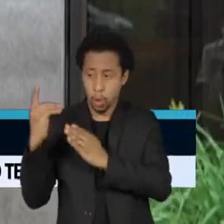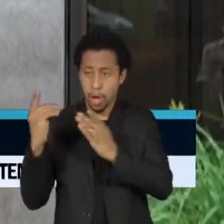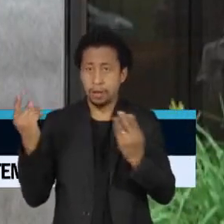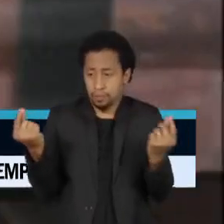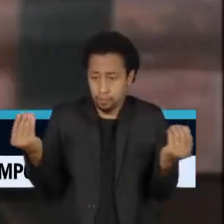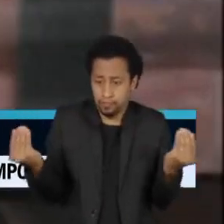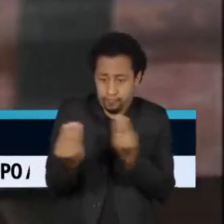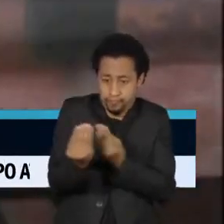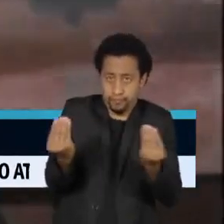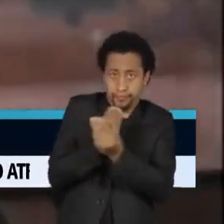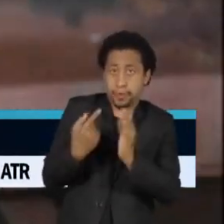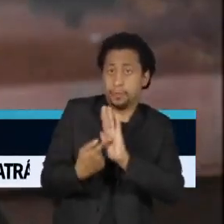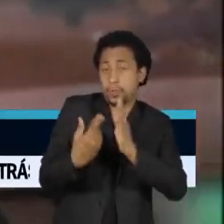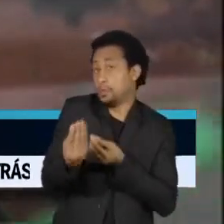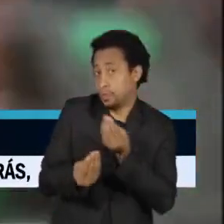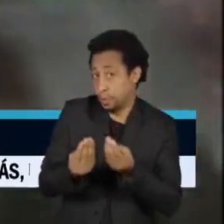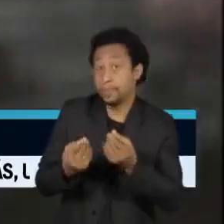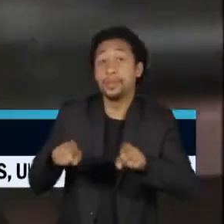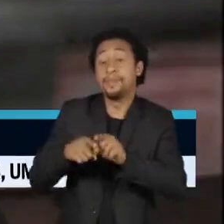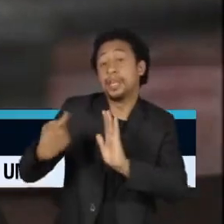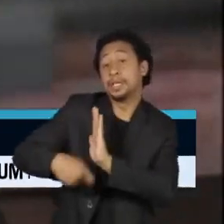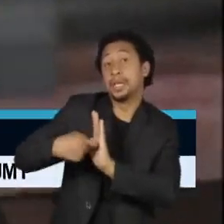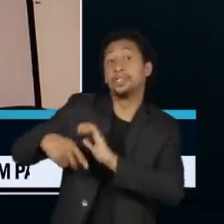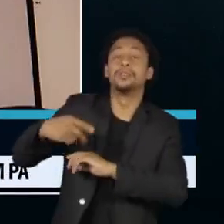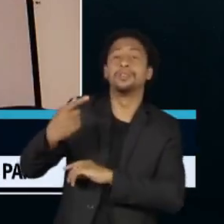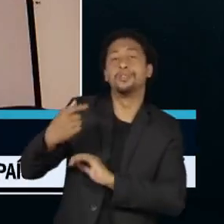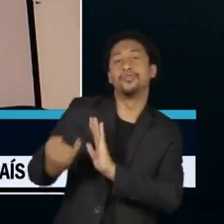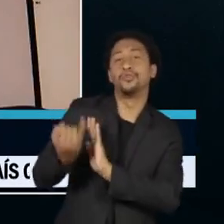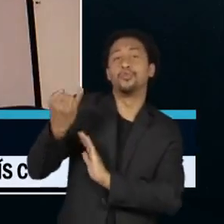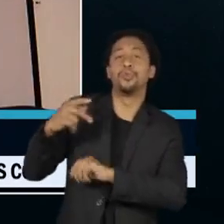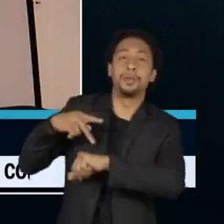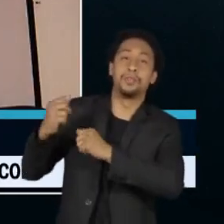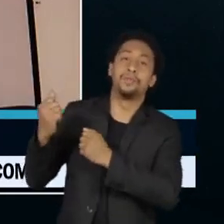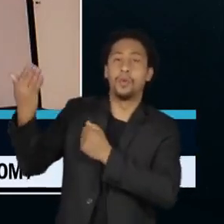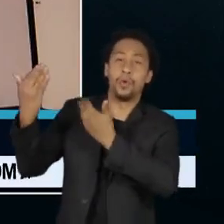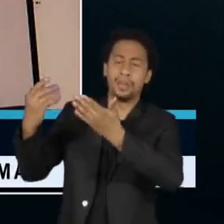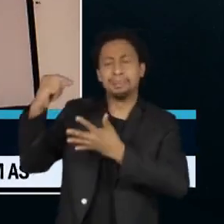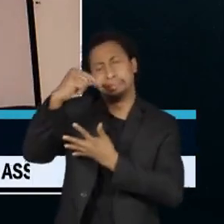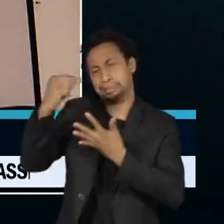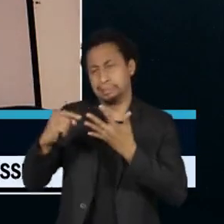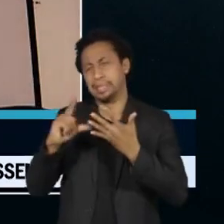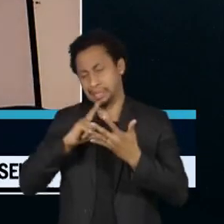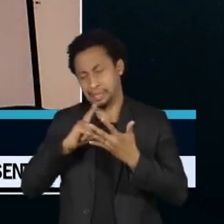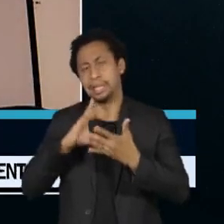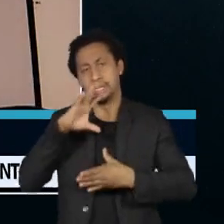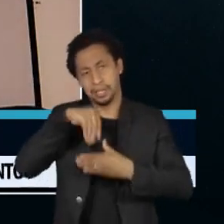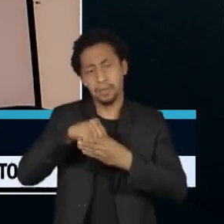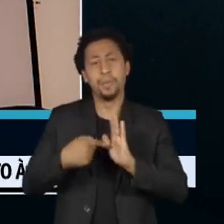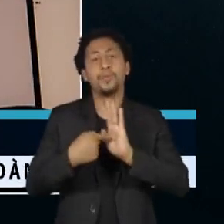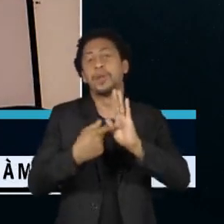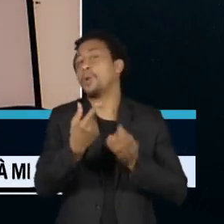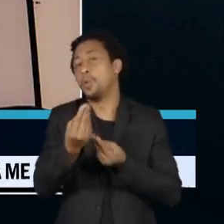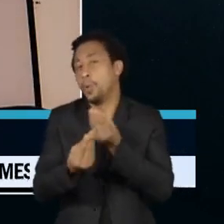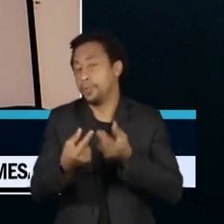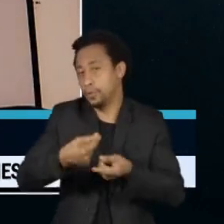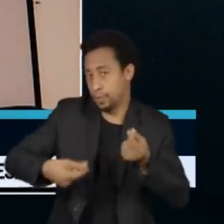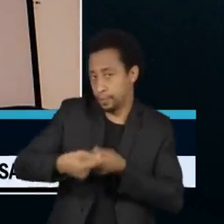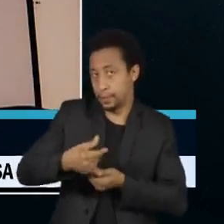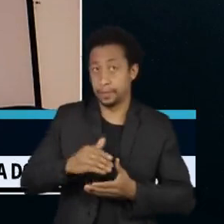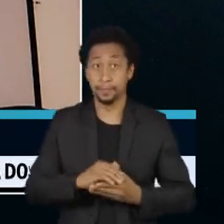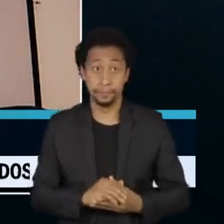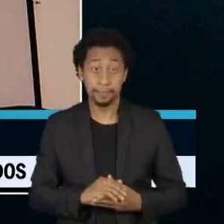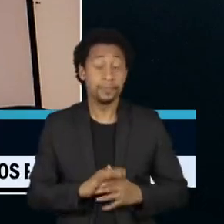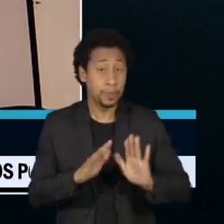de juros no país e no exterior, além de outros indicadores. Esse indicador de condições financeiras é um pouco um norte para mostrar o seguinte: